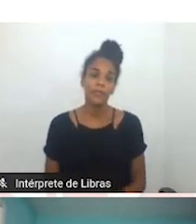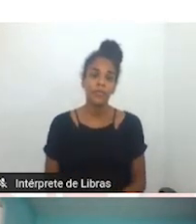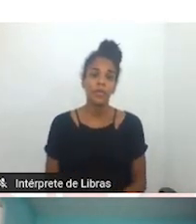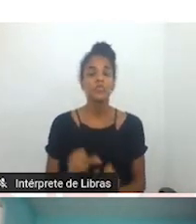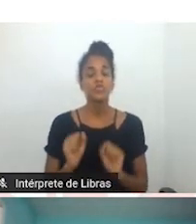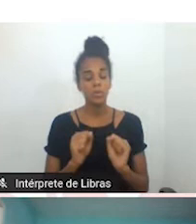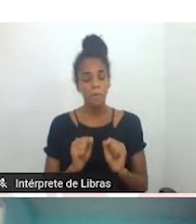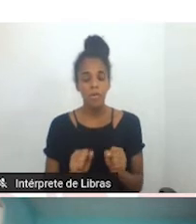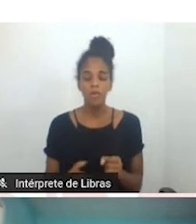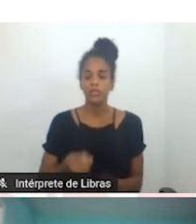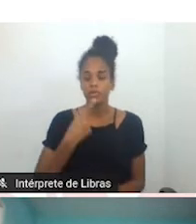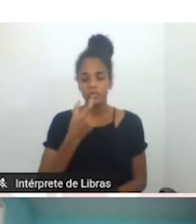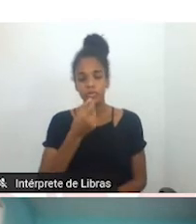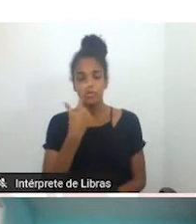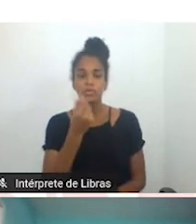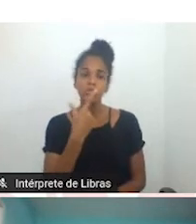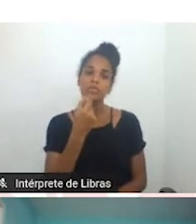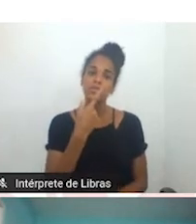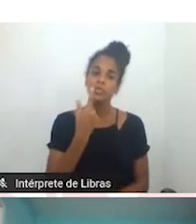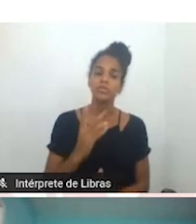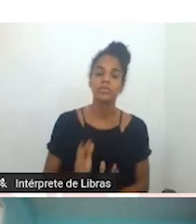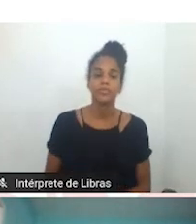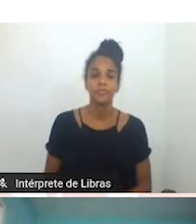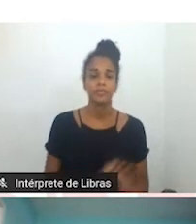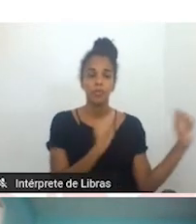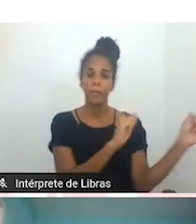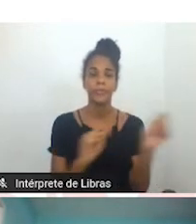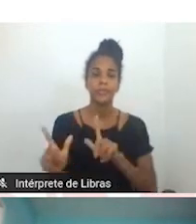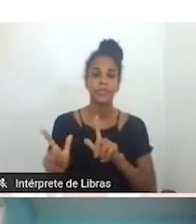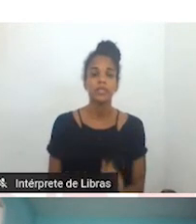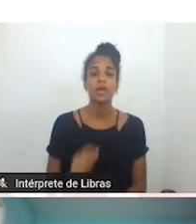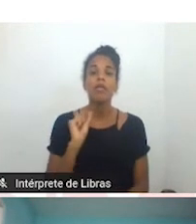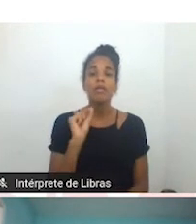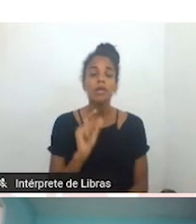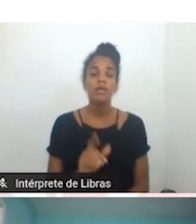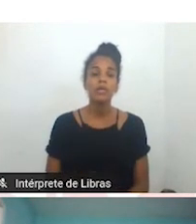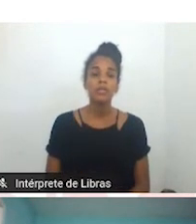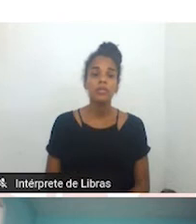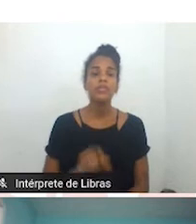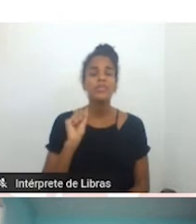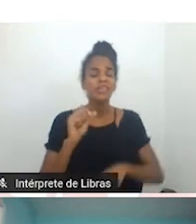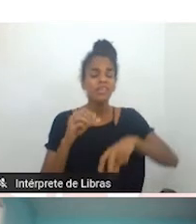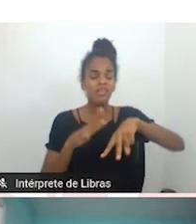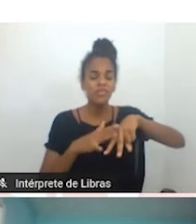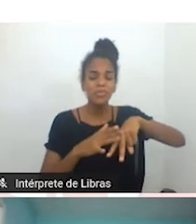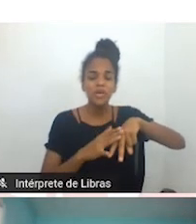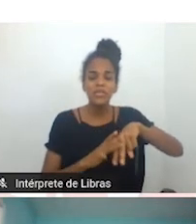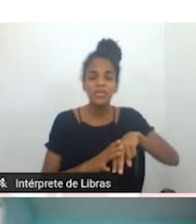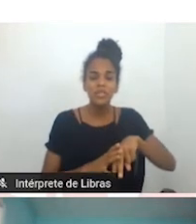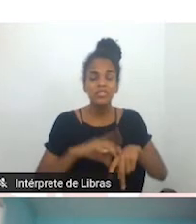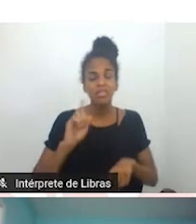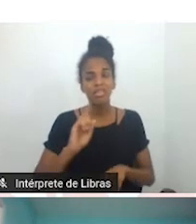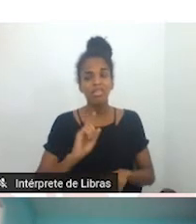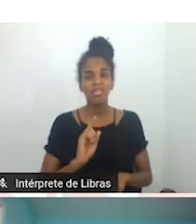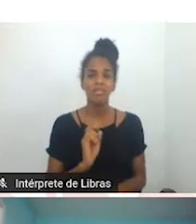sem fazer uma hipervitaminose, pode passar. Então, quais são os pacientes que eles não estão graves, não